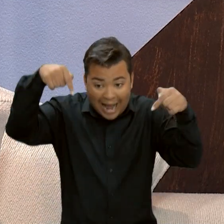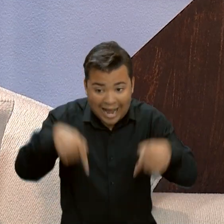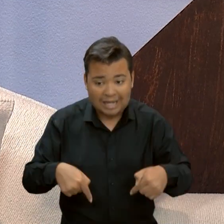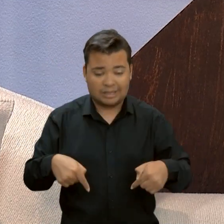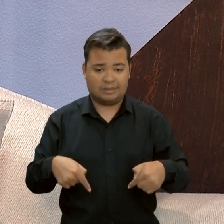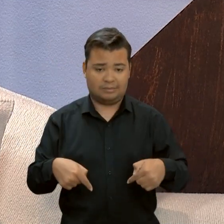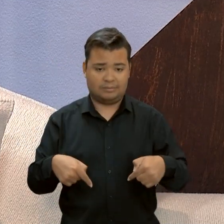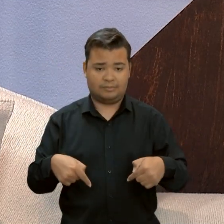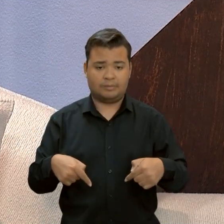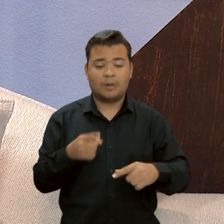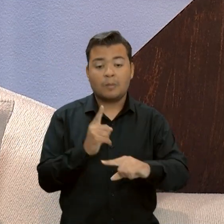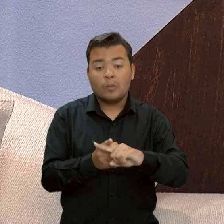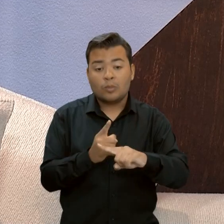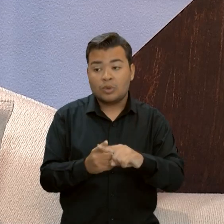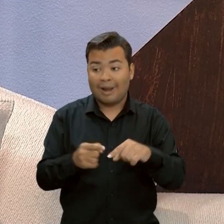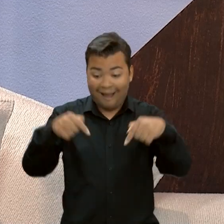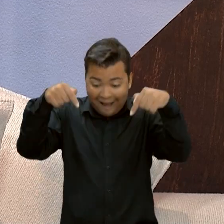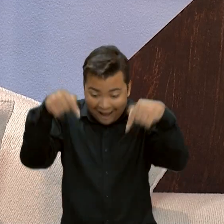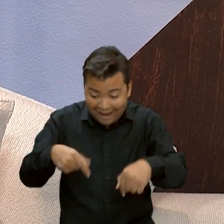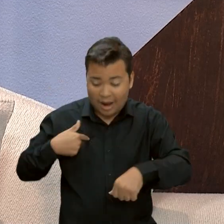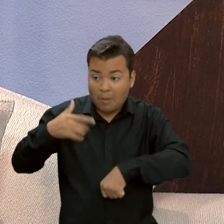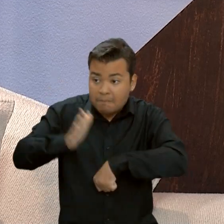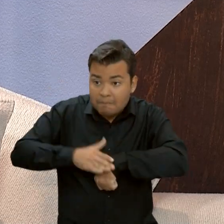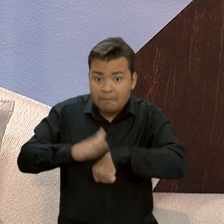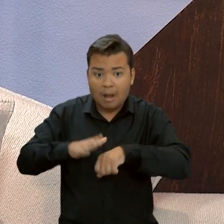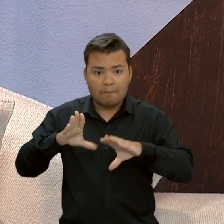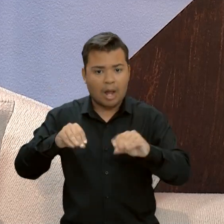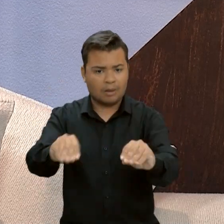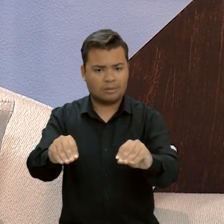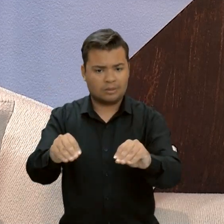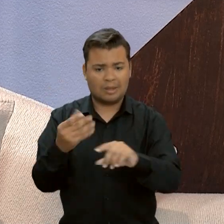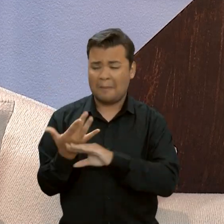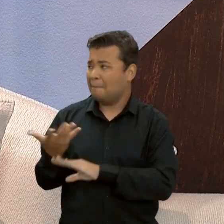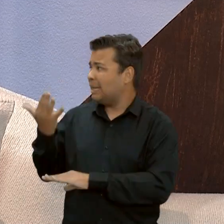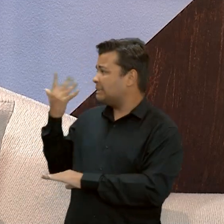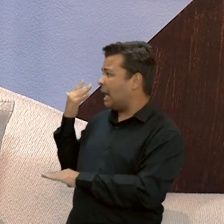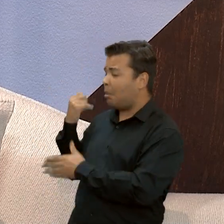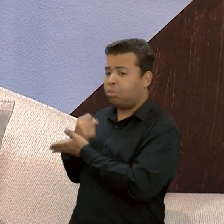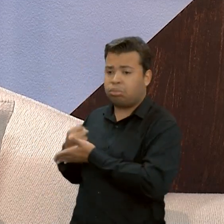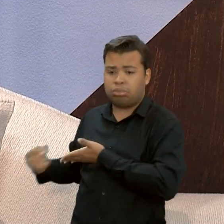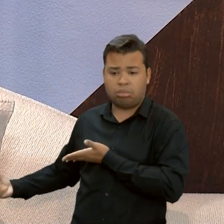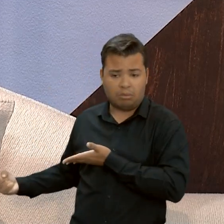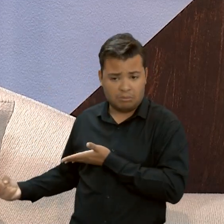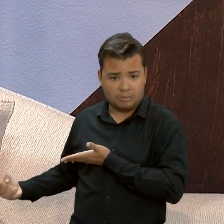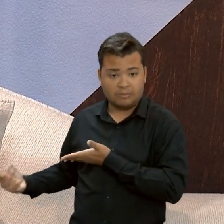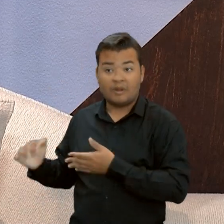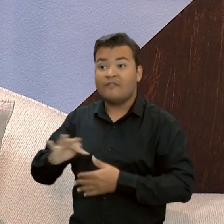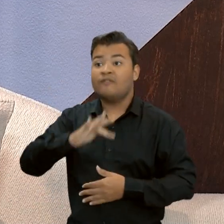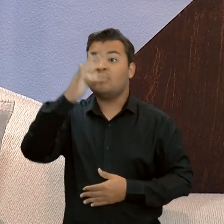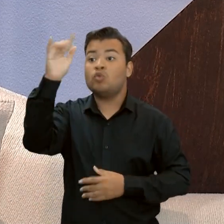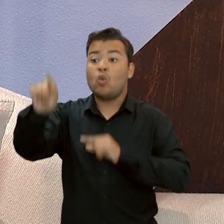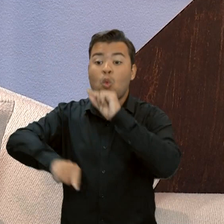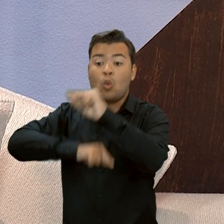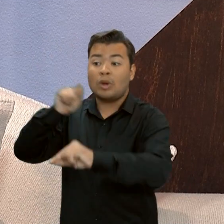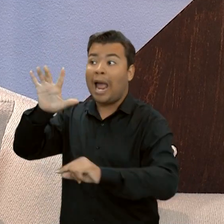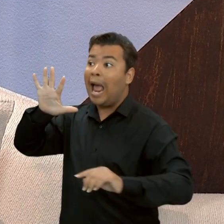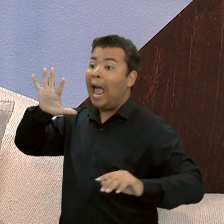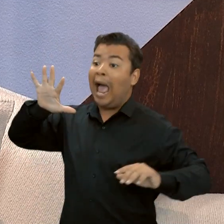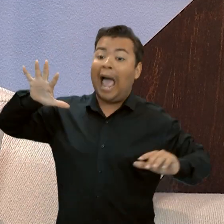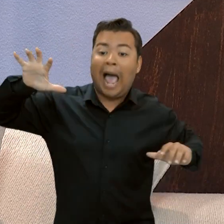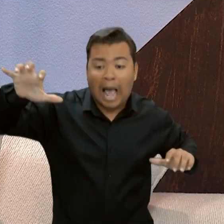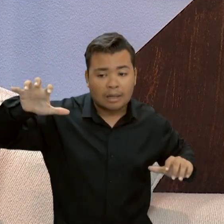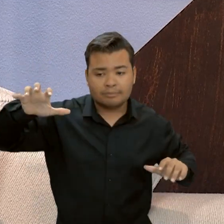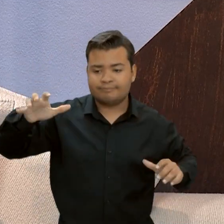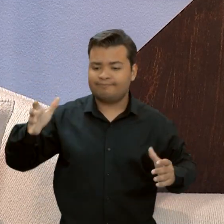podemos intervir, onde nós podemos agir. O passado já foi, o futuro não nos cabe vivê-lo. Então, o